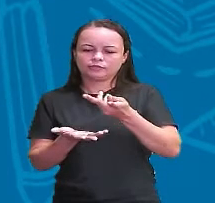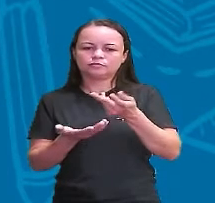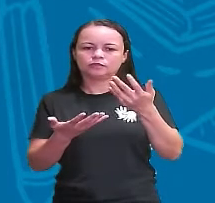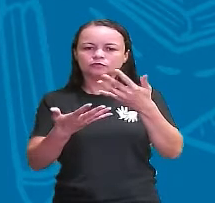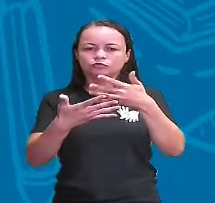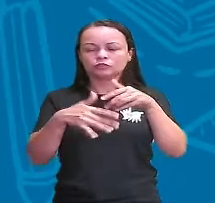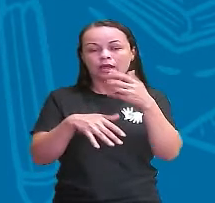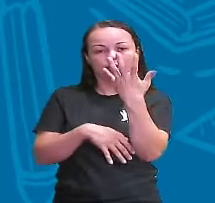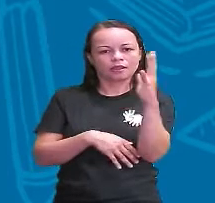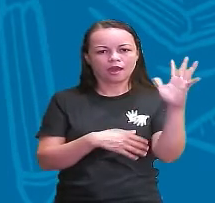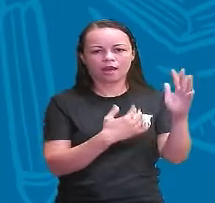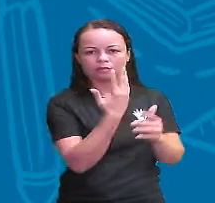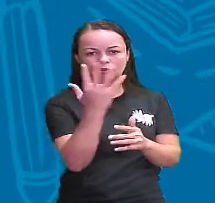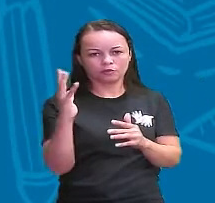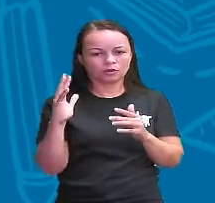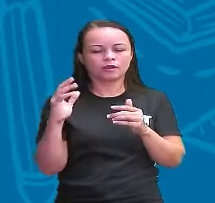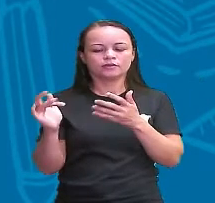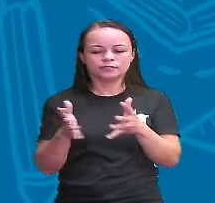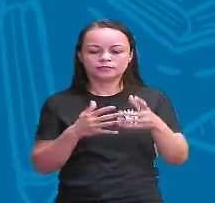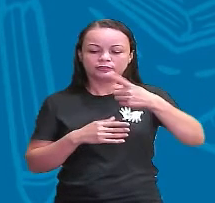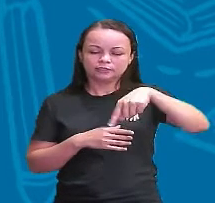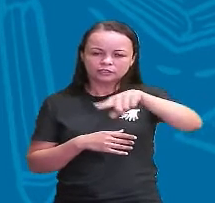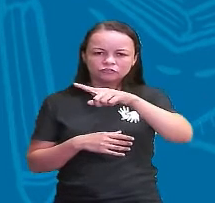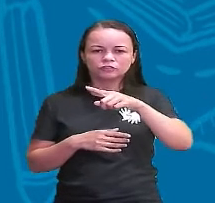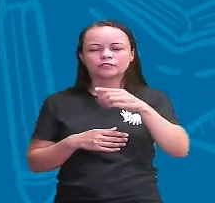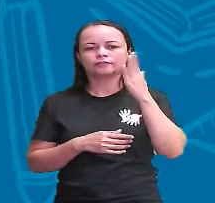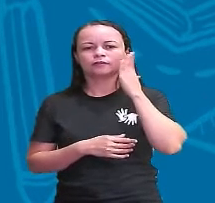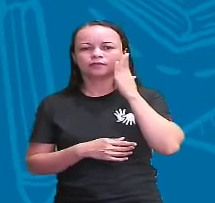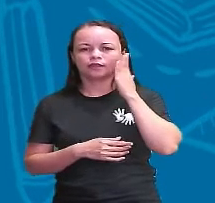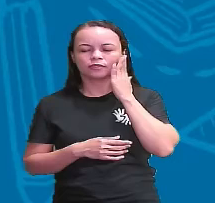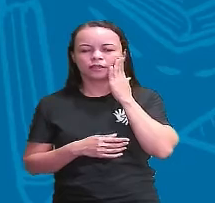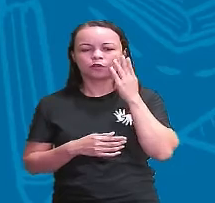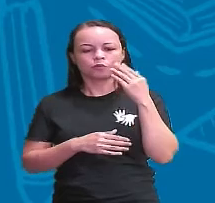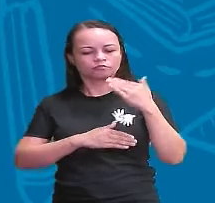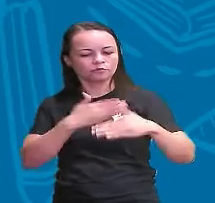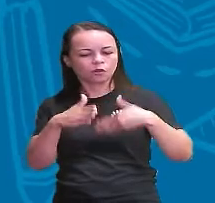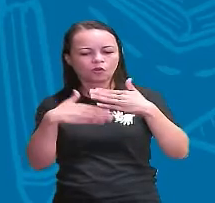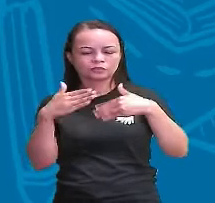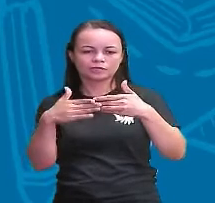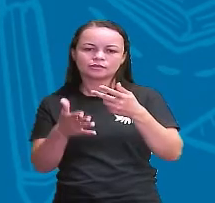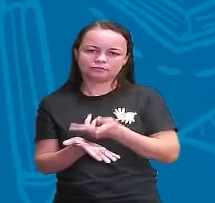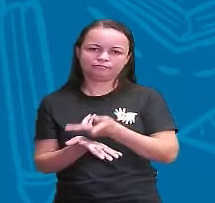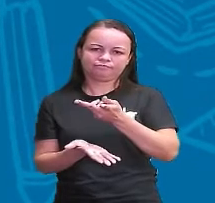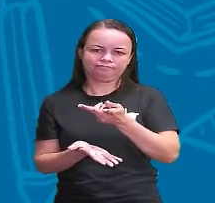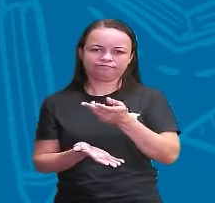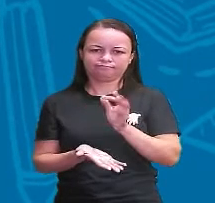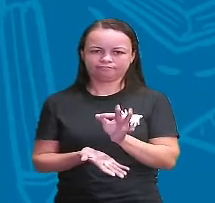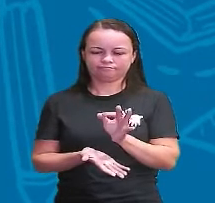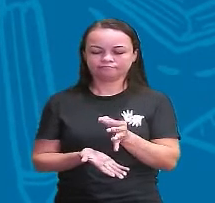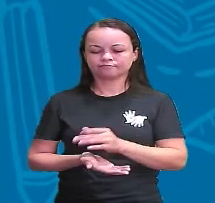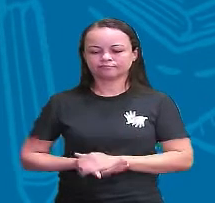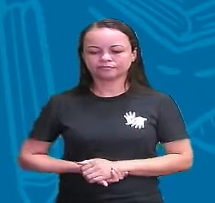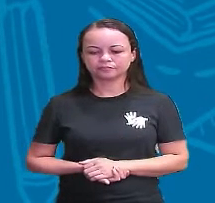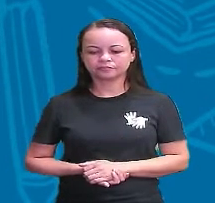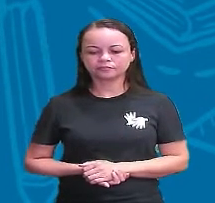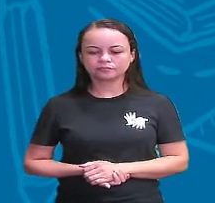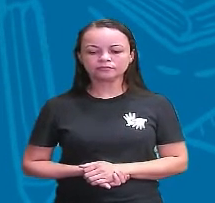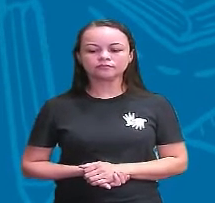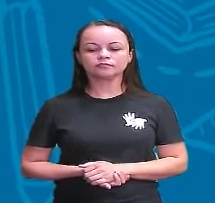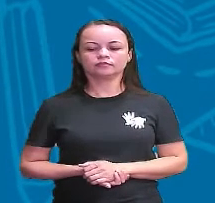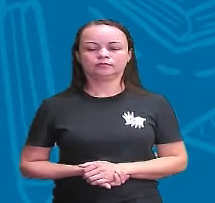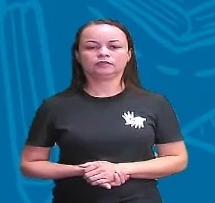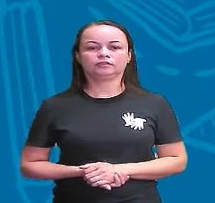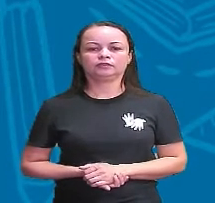e conseguir entender como esses processos, como esses eventos, eles acontecem. O laboratório